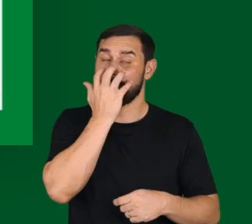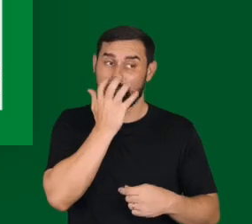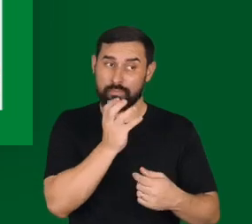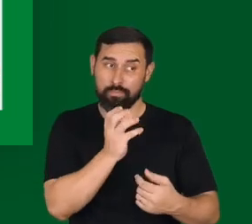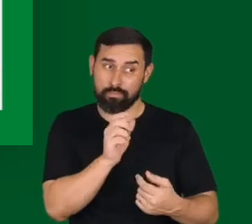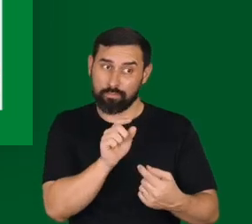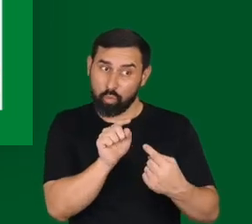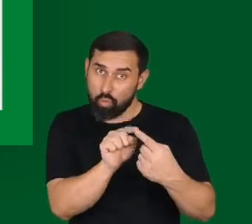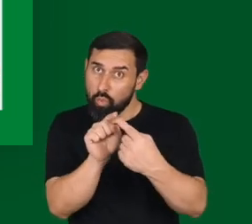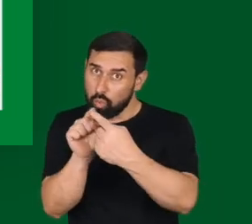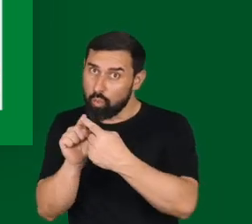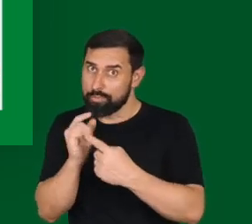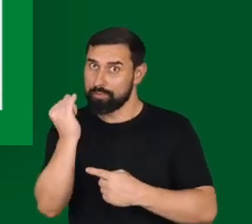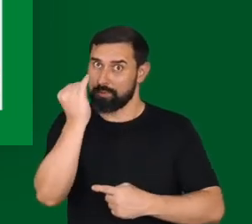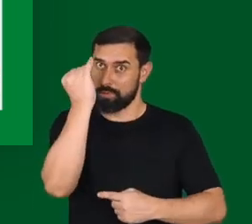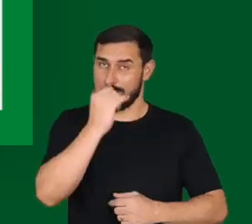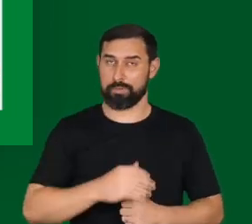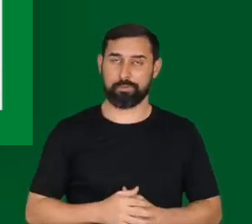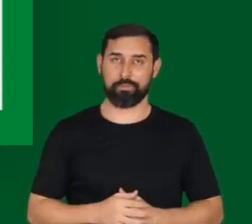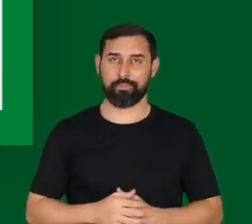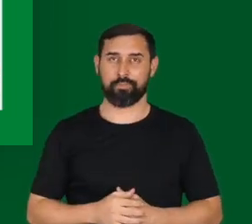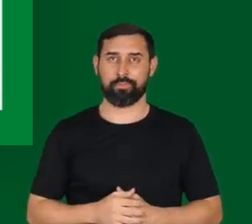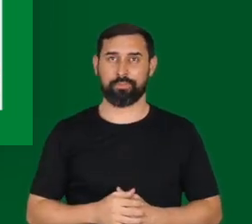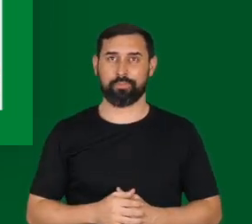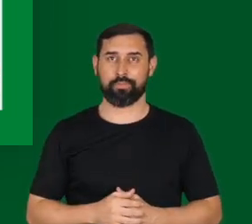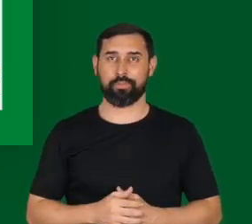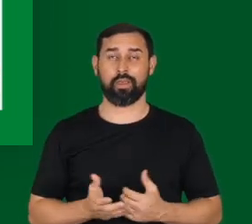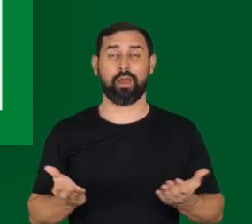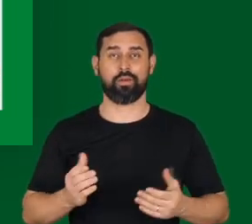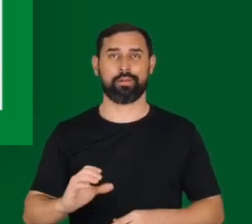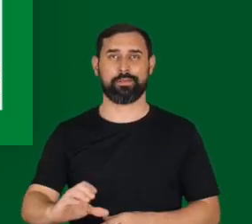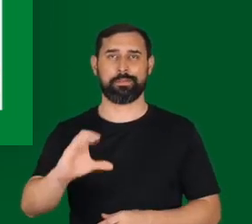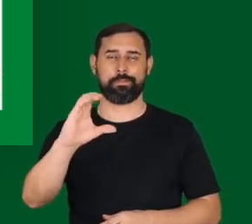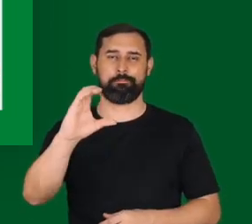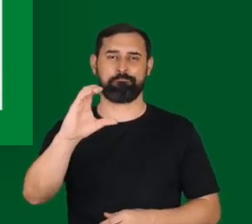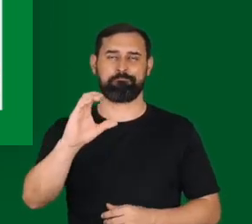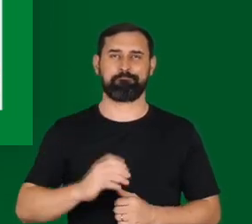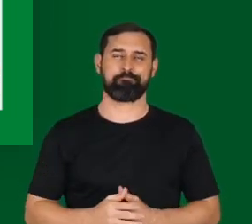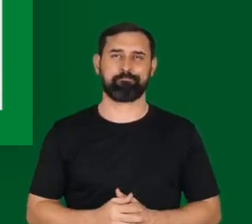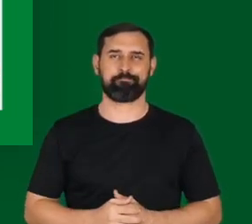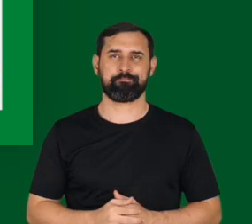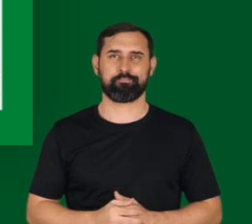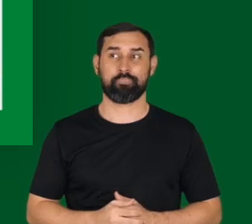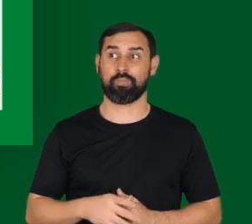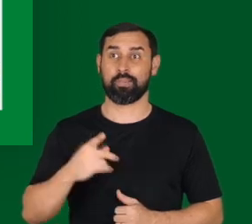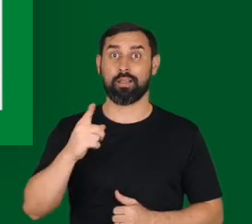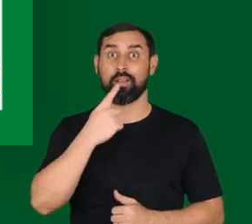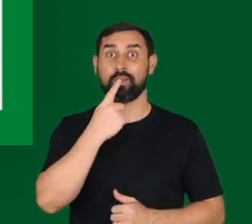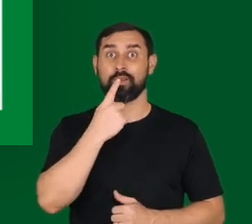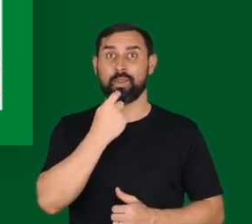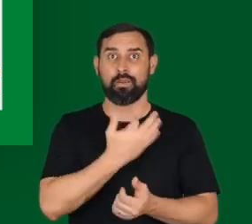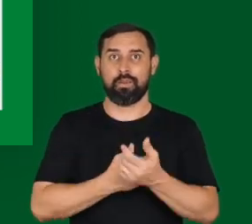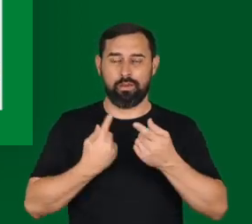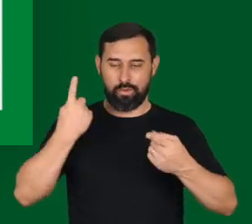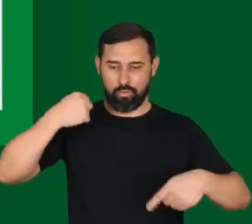com a máscara adequada, tá? Vamos lá para o C. Então, reconhecer alterações